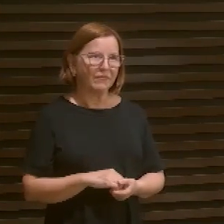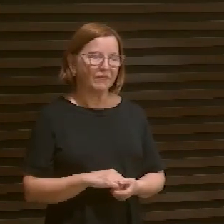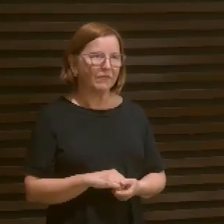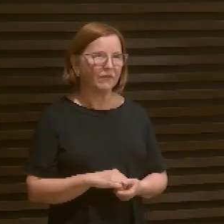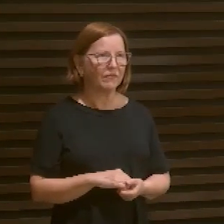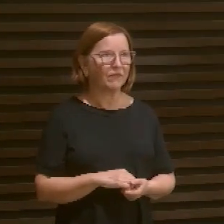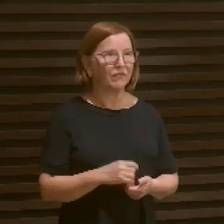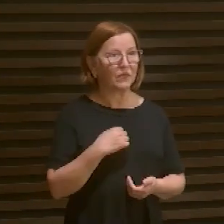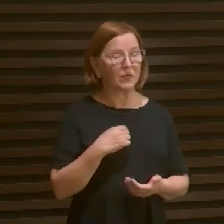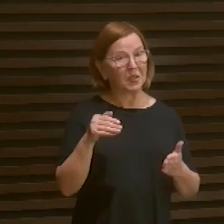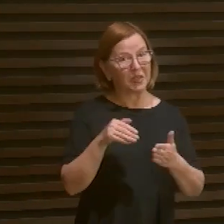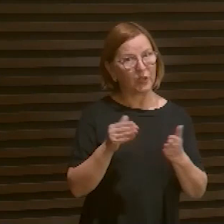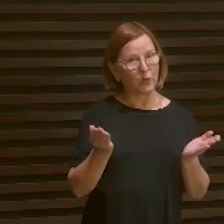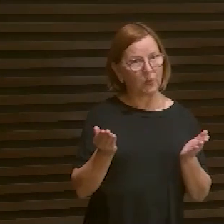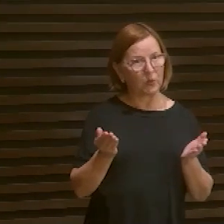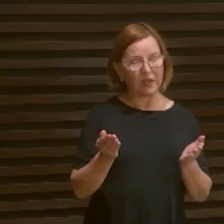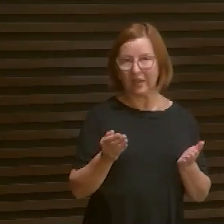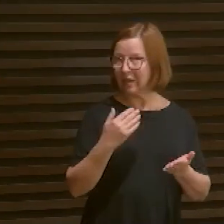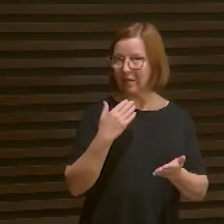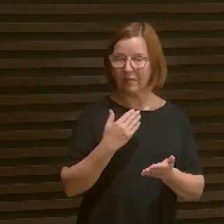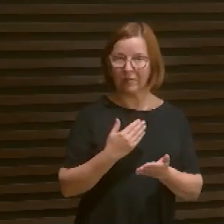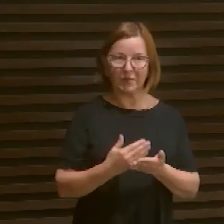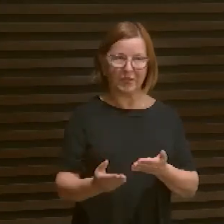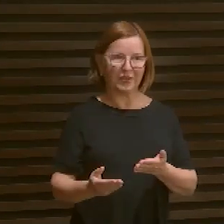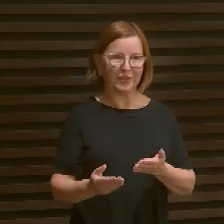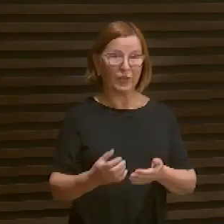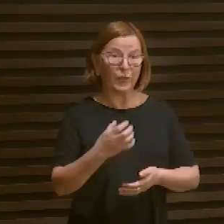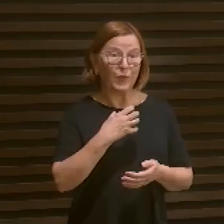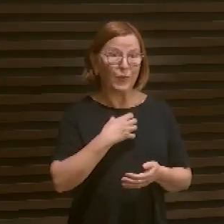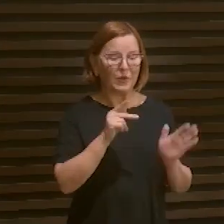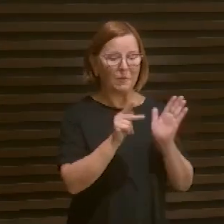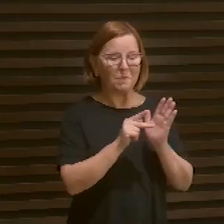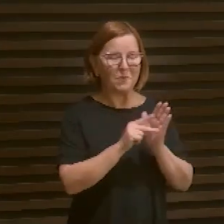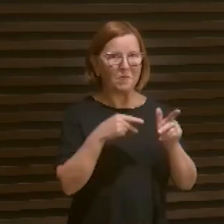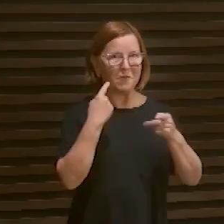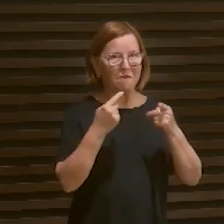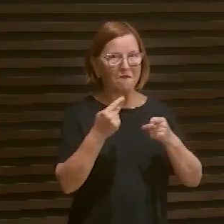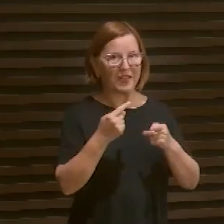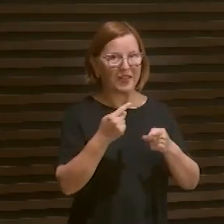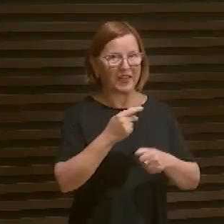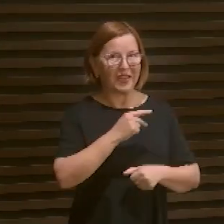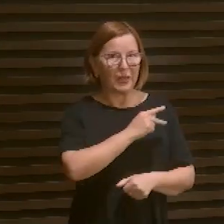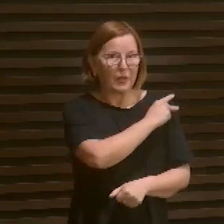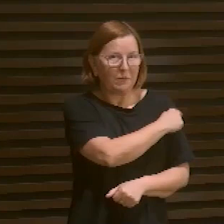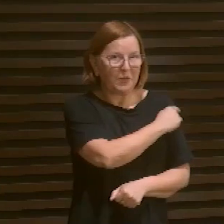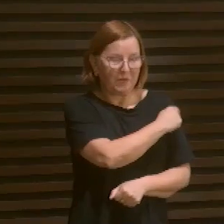Eu até hoje não perdi o sotaque do Piauí. Eu saí de lá com